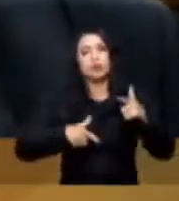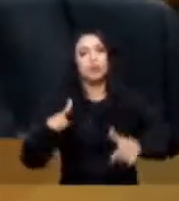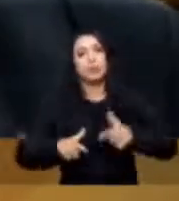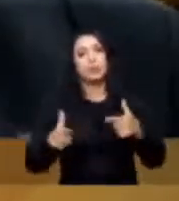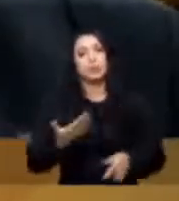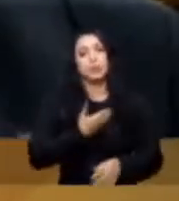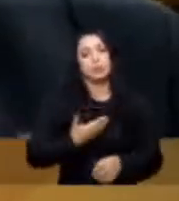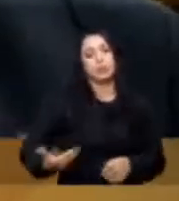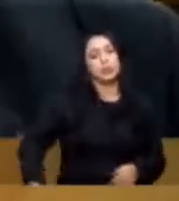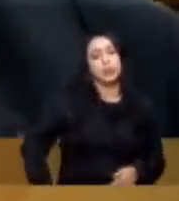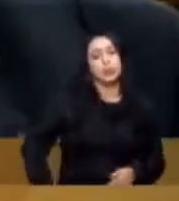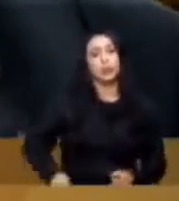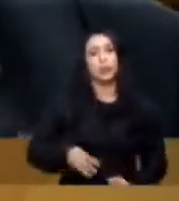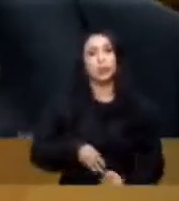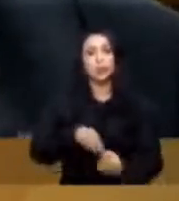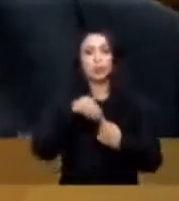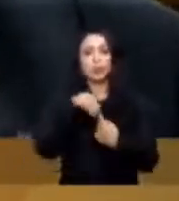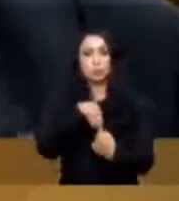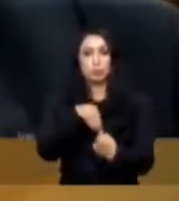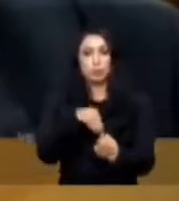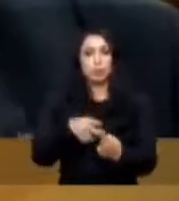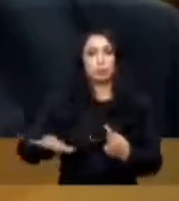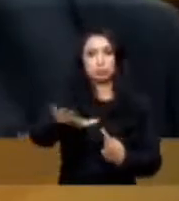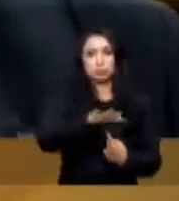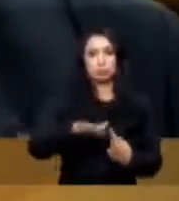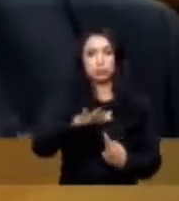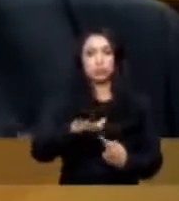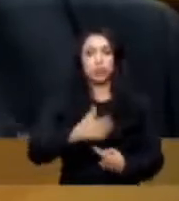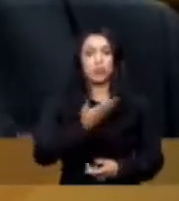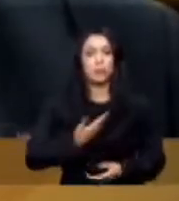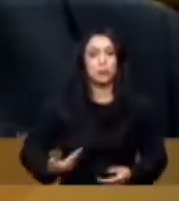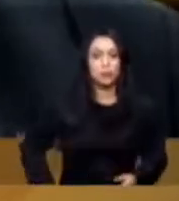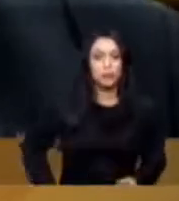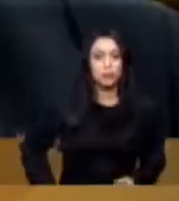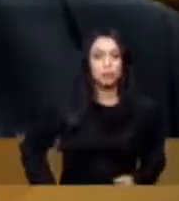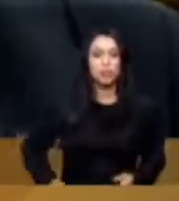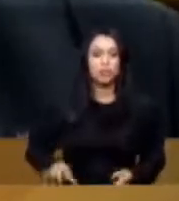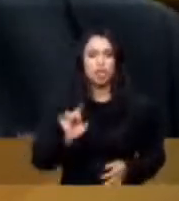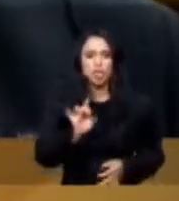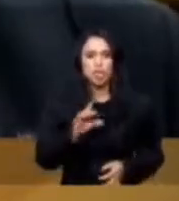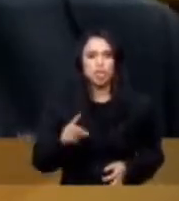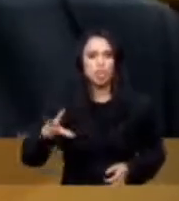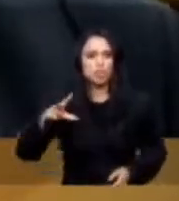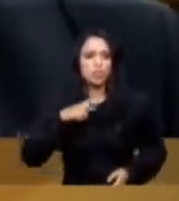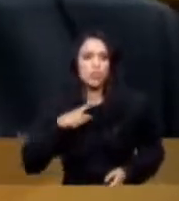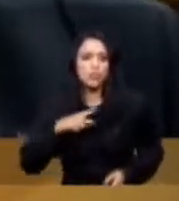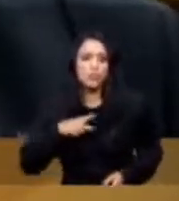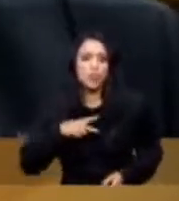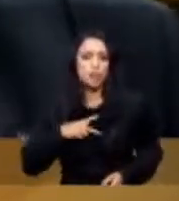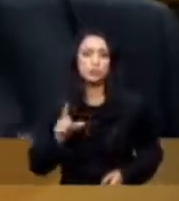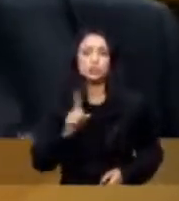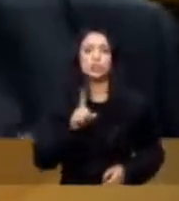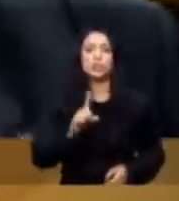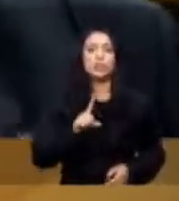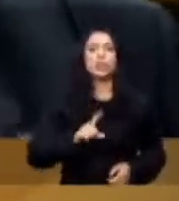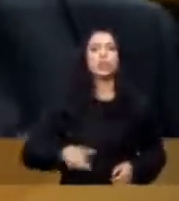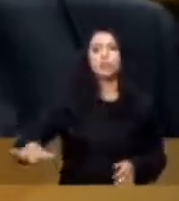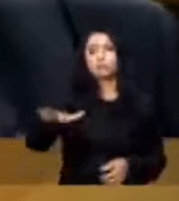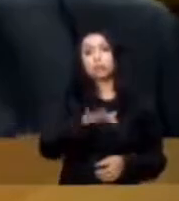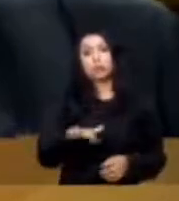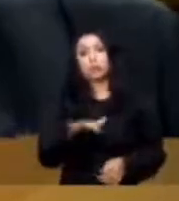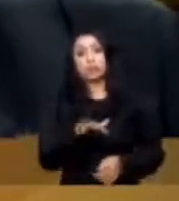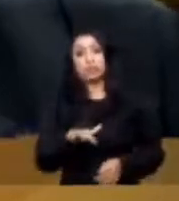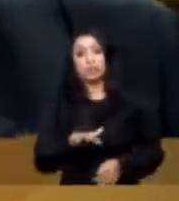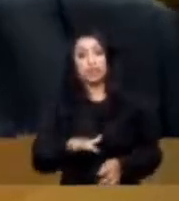público, monopolístico em regime público. Pode se tratar de regime absolutamente privado, não